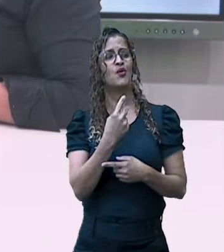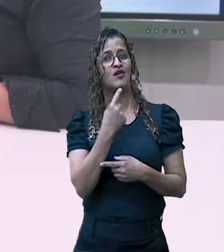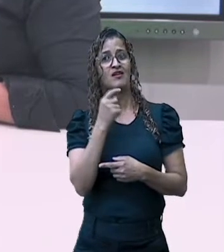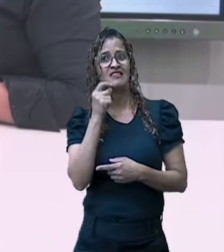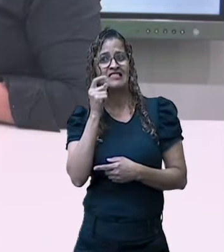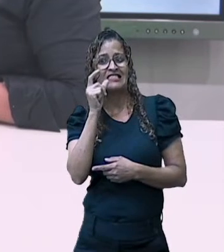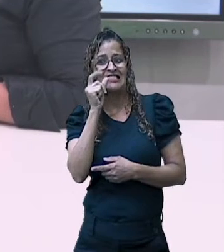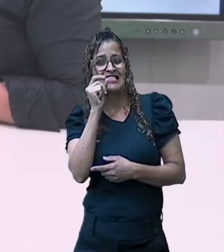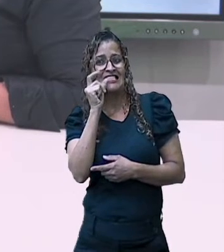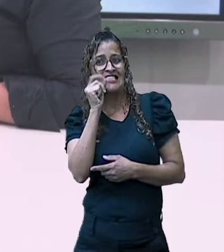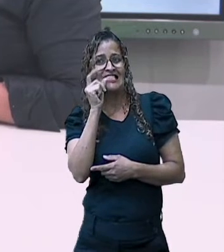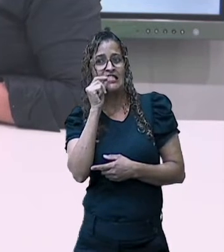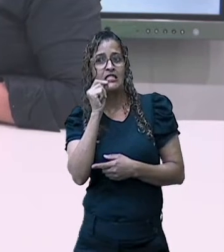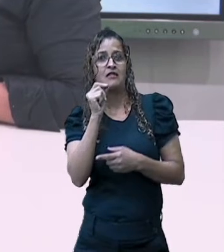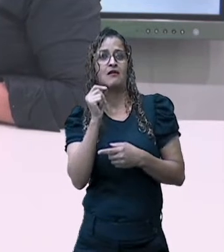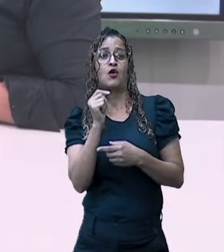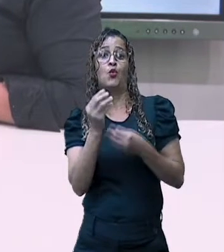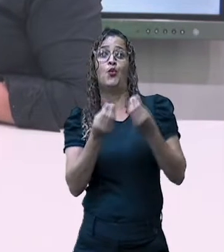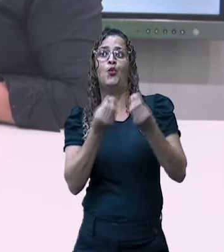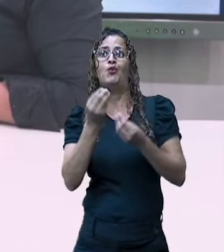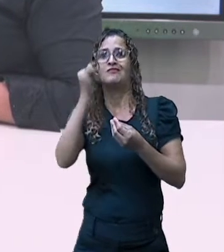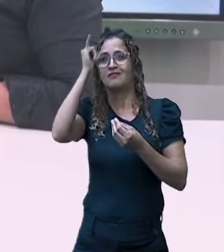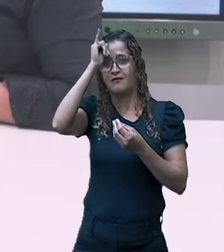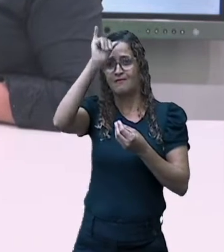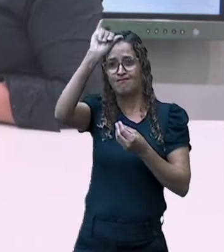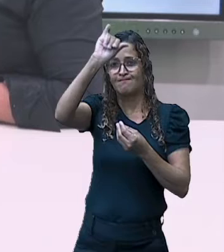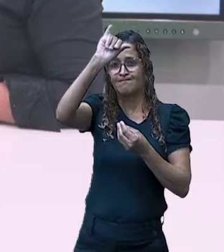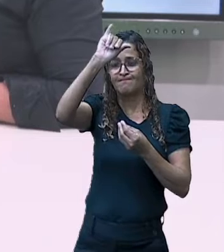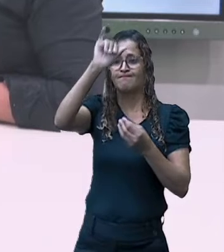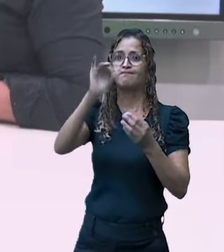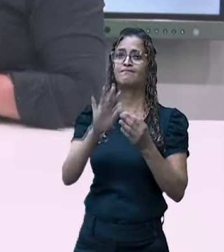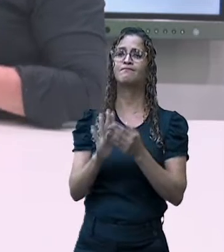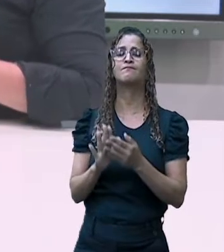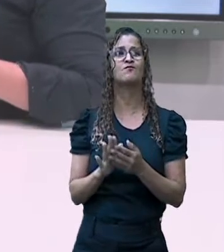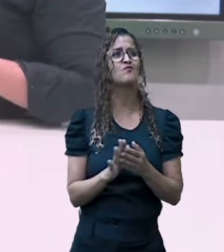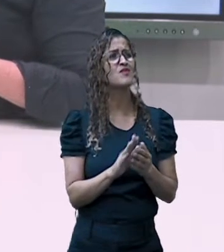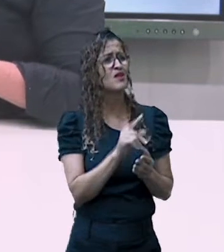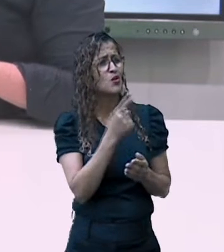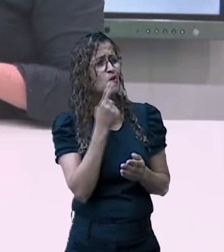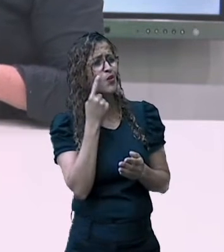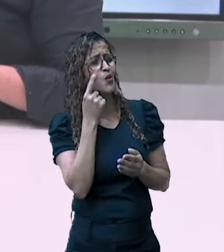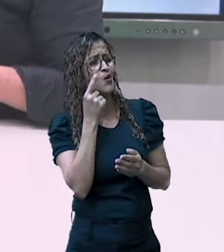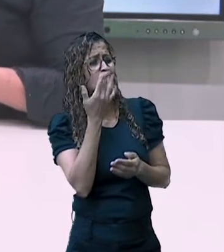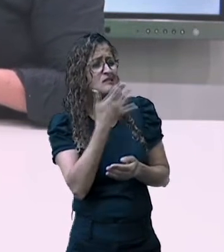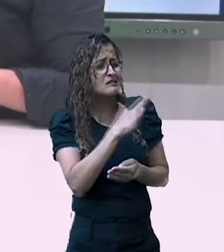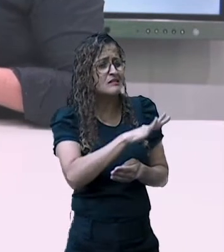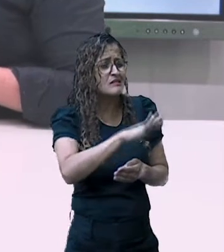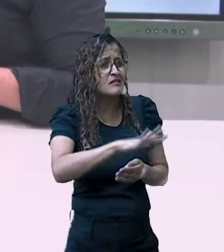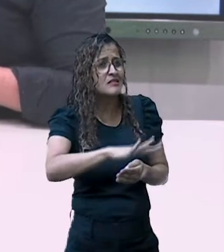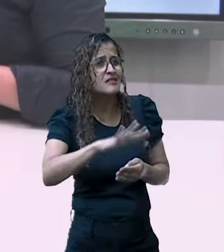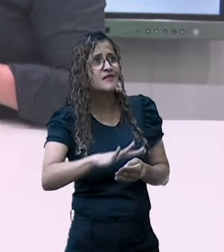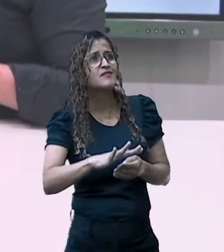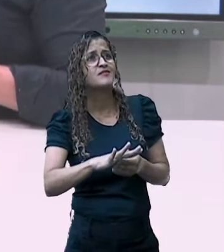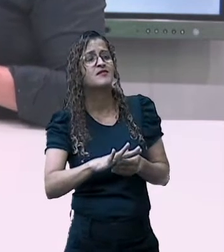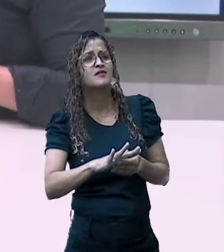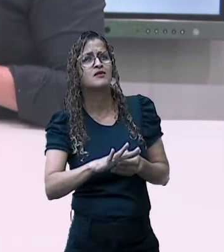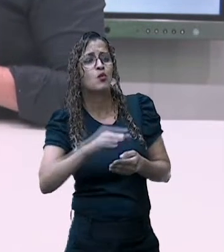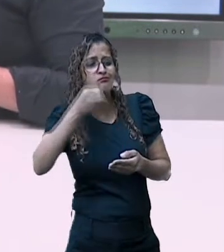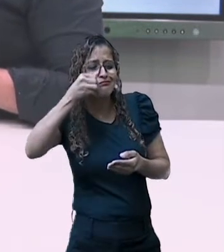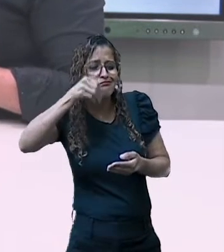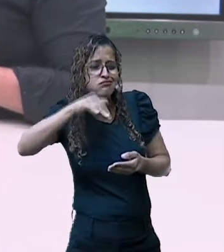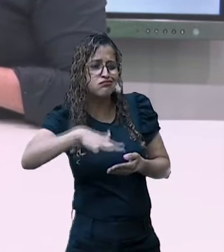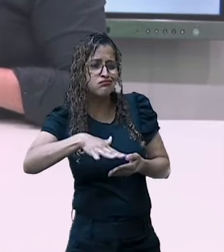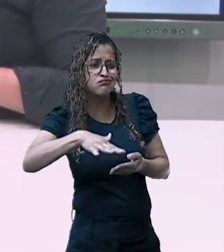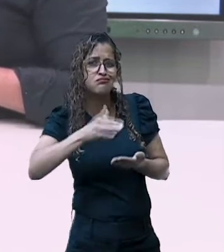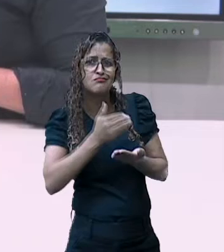uma preocupação muito grande ainda hoje, né? Porque a gente costuma ver muitas crianças, né, com a primeira dentição